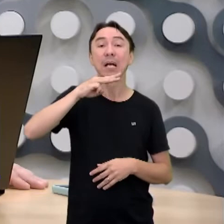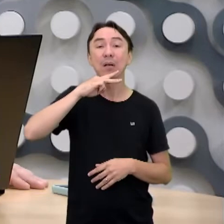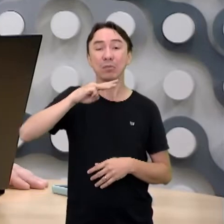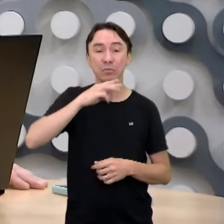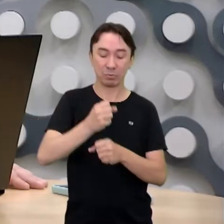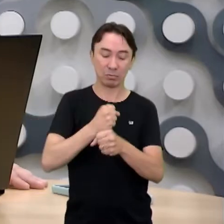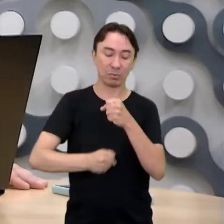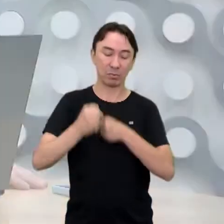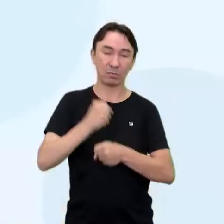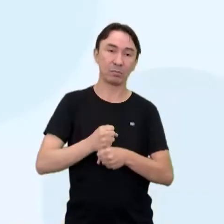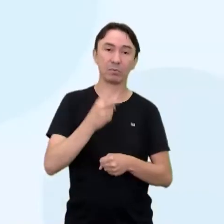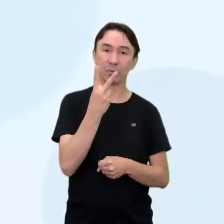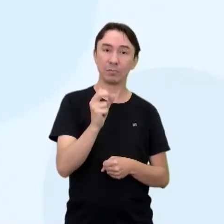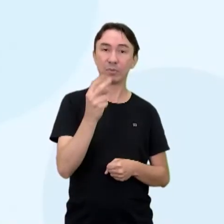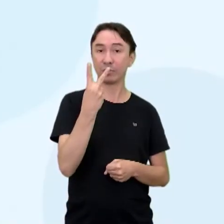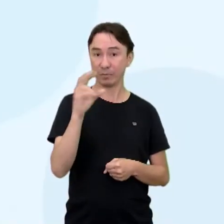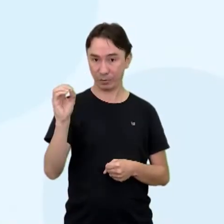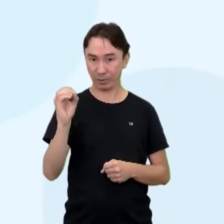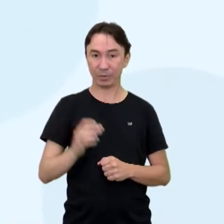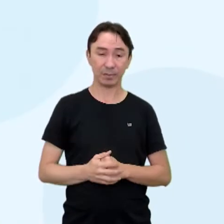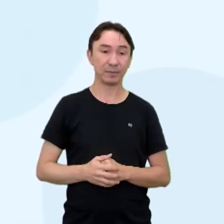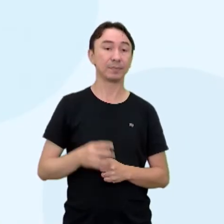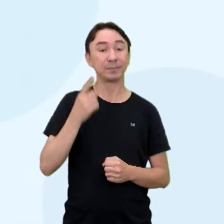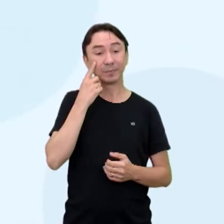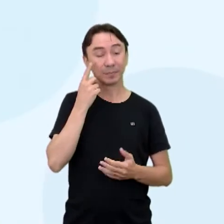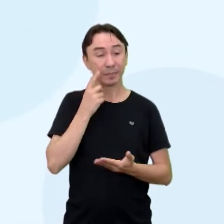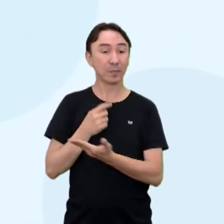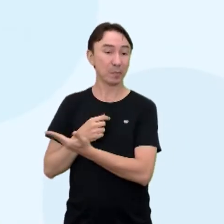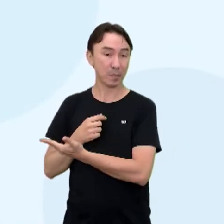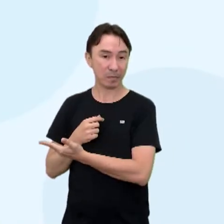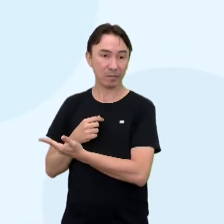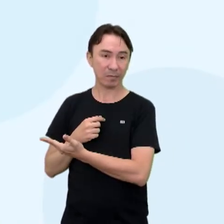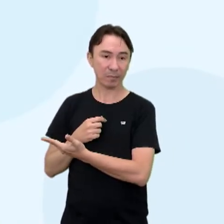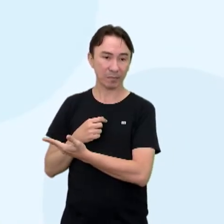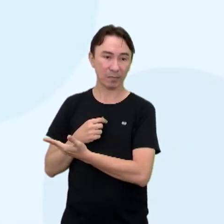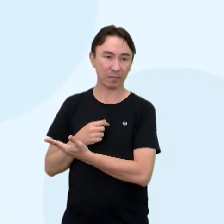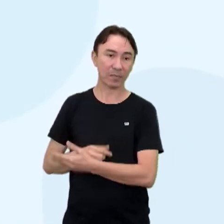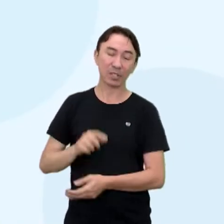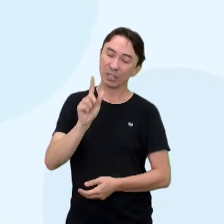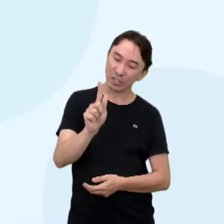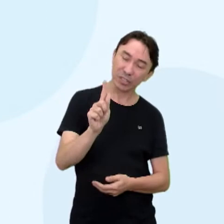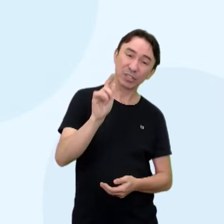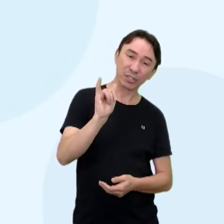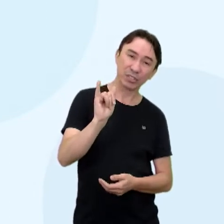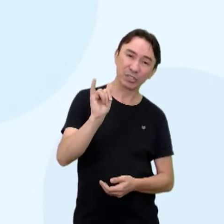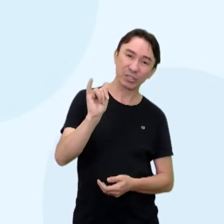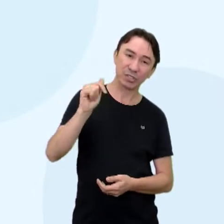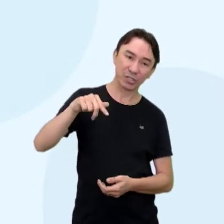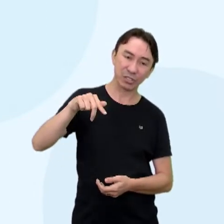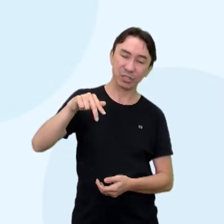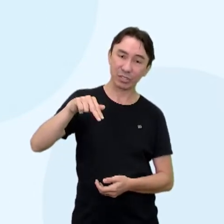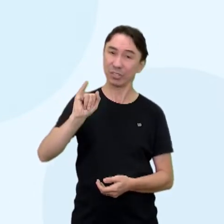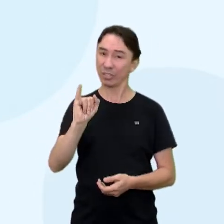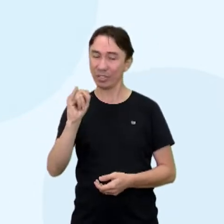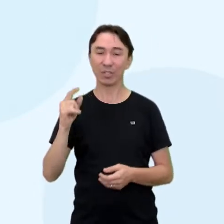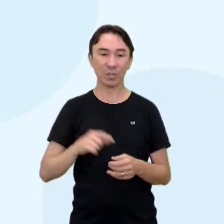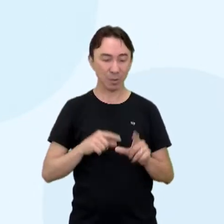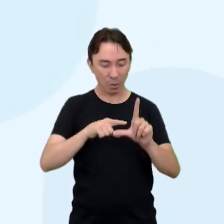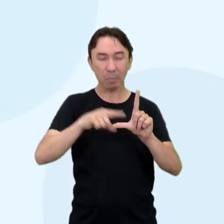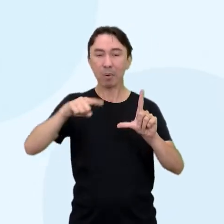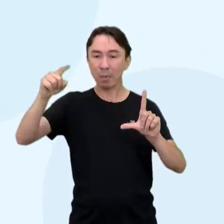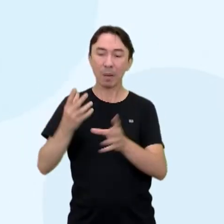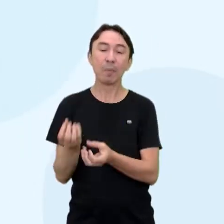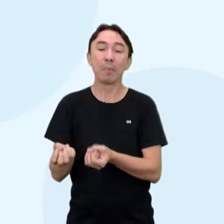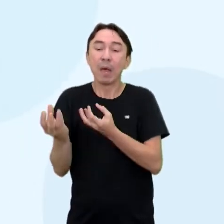né, do rendimento médio mensal domiciliar per capita, né? O índice de Gini, né, para quem ainda não conhece, é o índice, né, que a